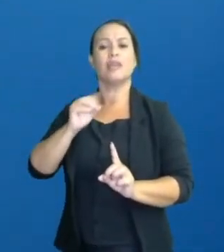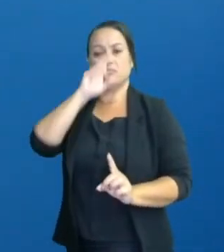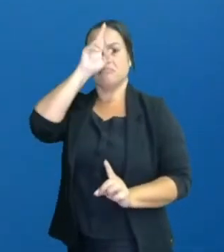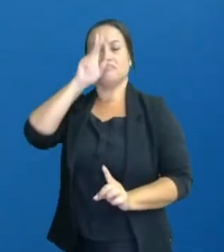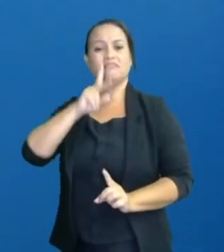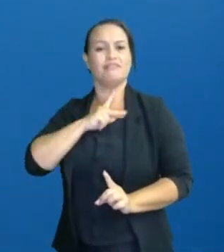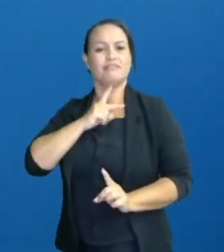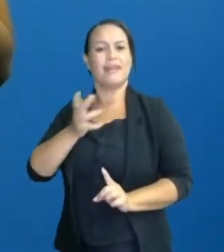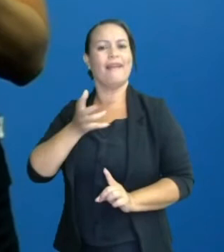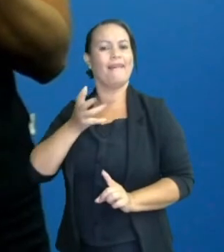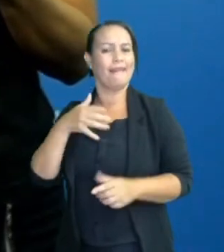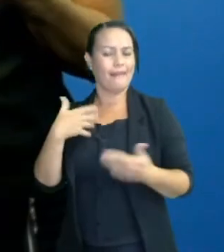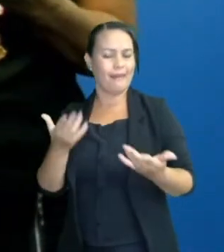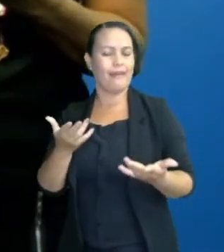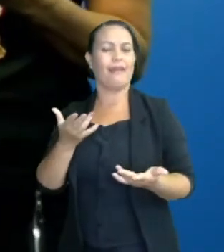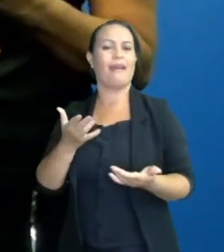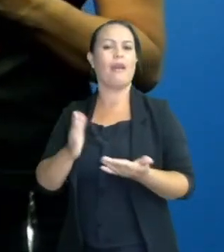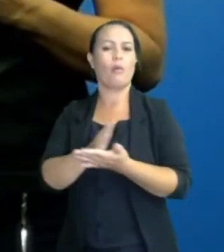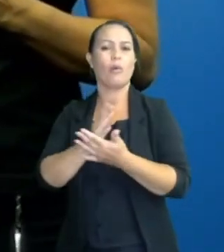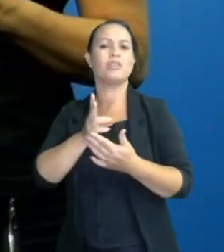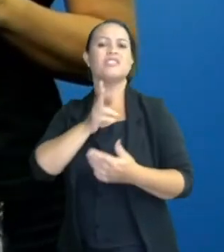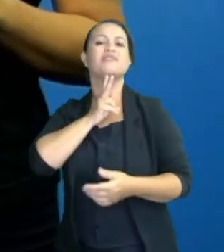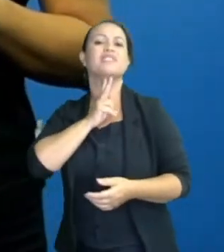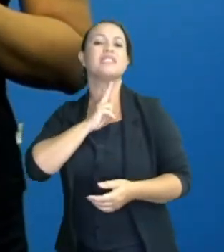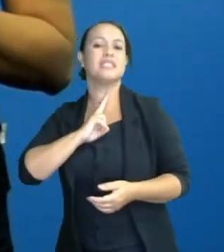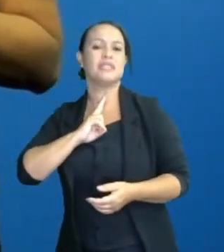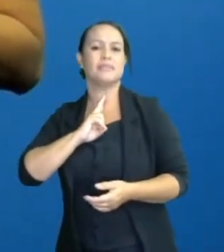querem. Então, é algo que vicia.